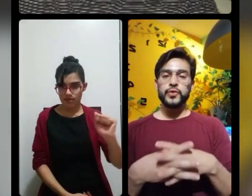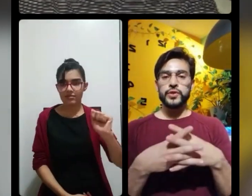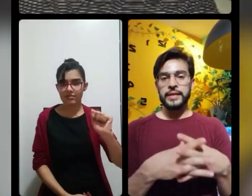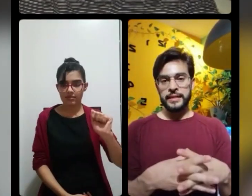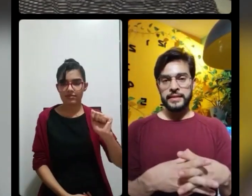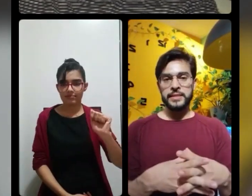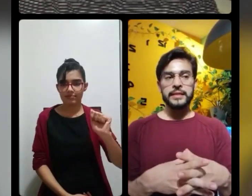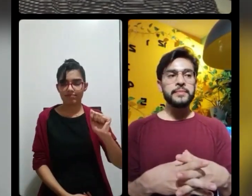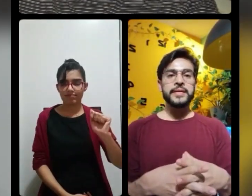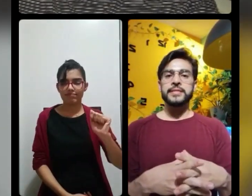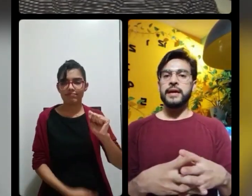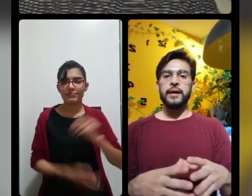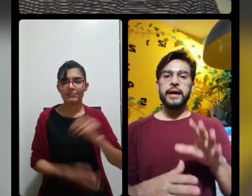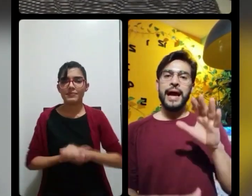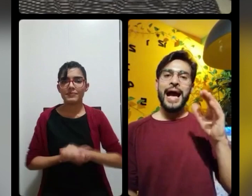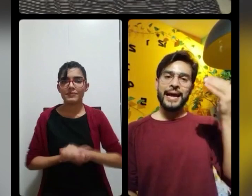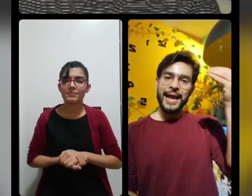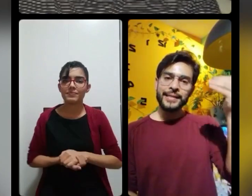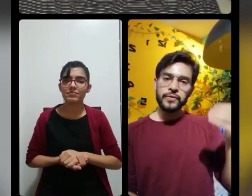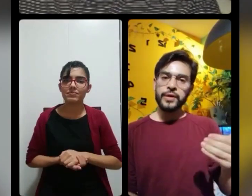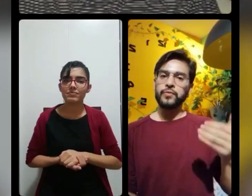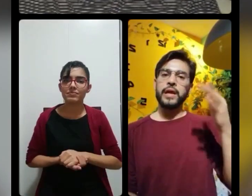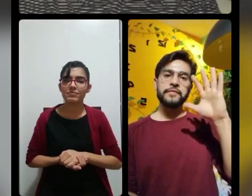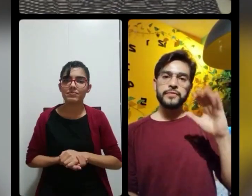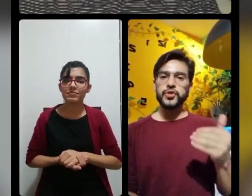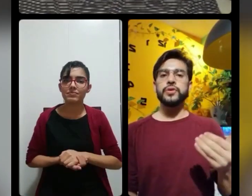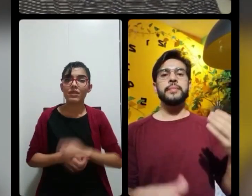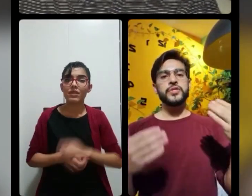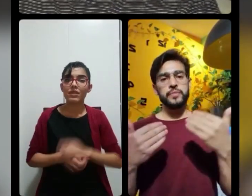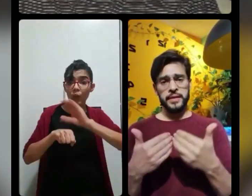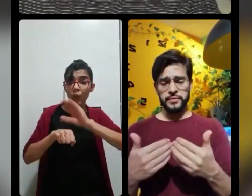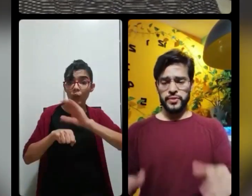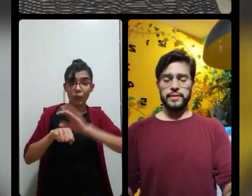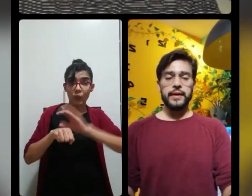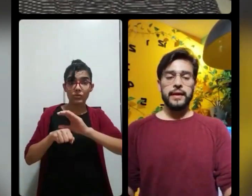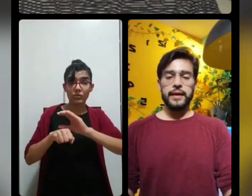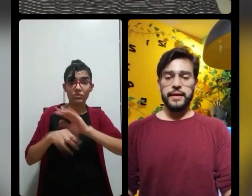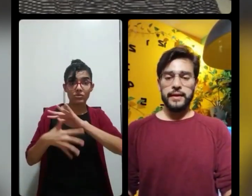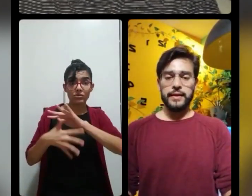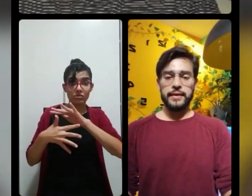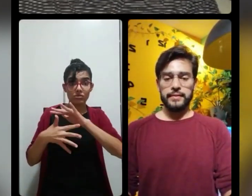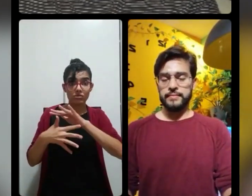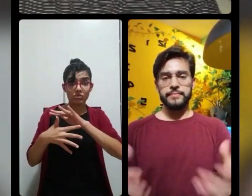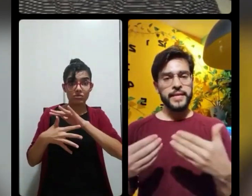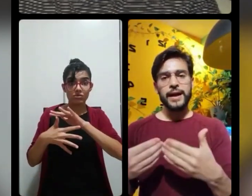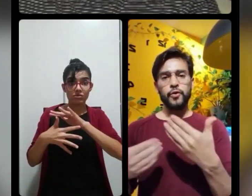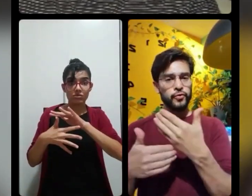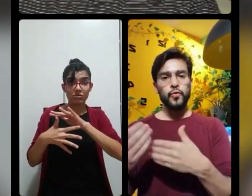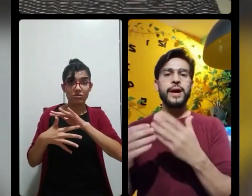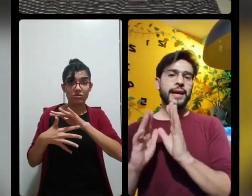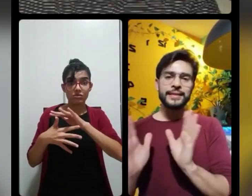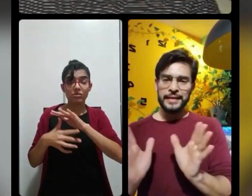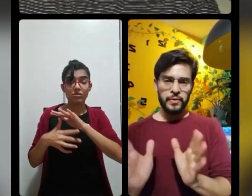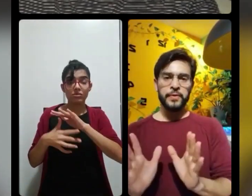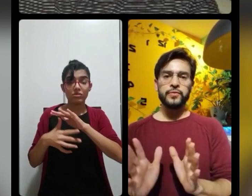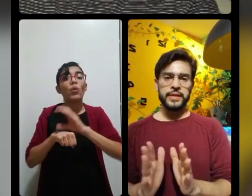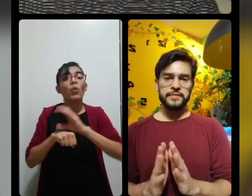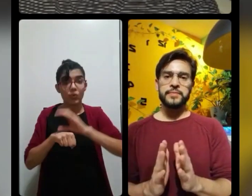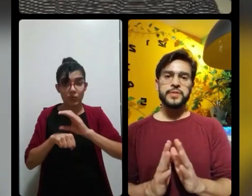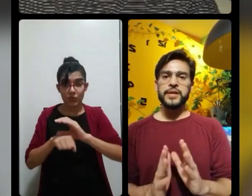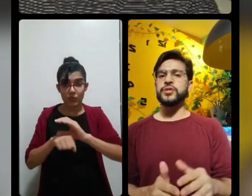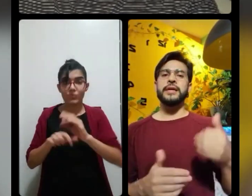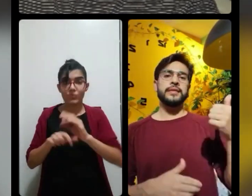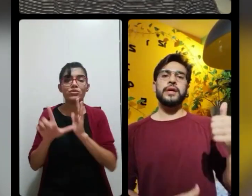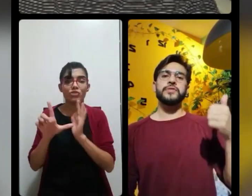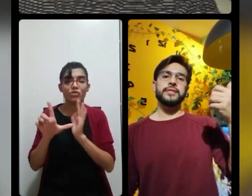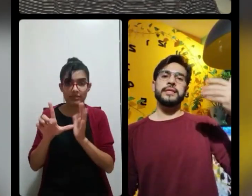Dentro do curso de Letras Libras, a grade curricular funciona mais ou menos de acordo com a grade de língua portuguesa,